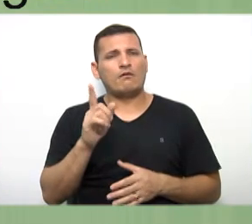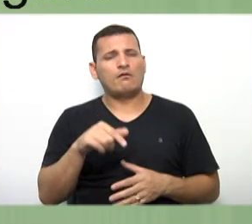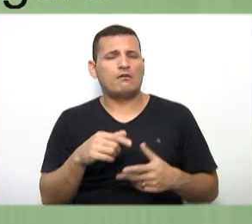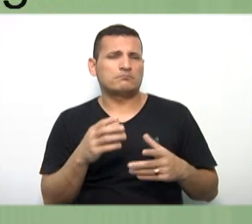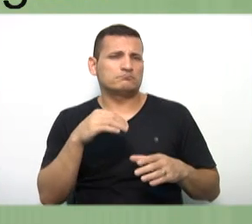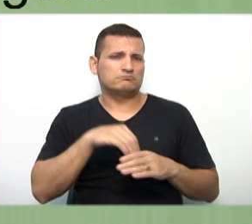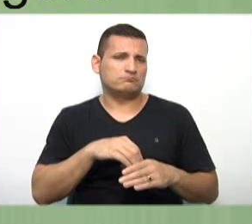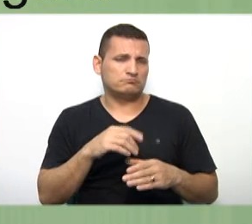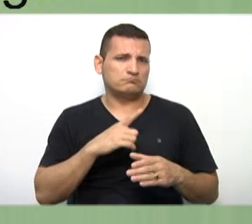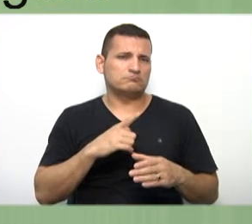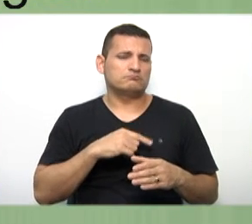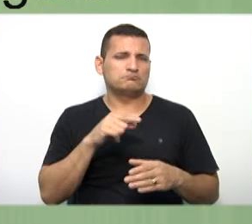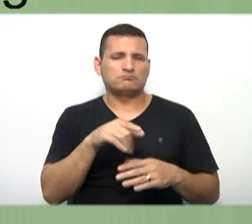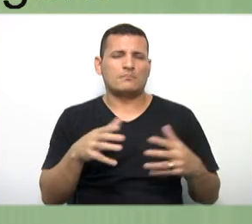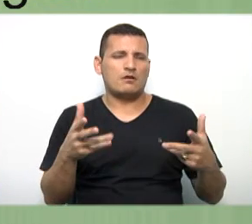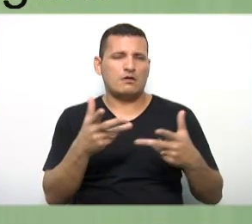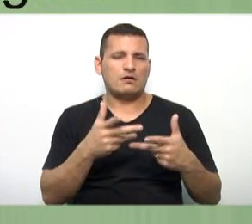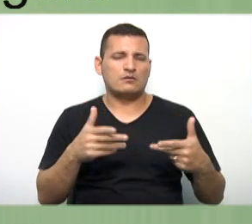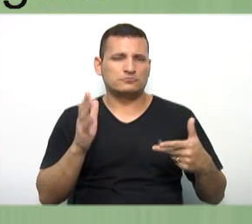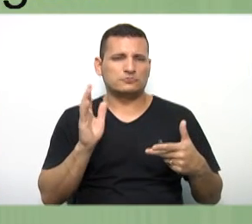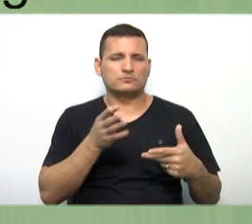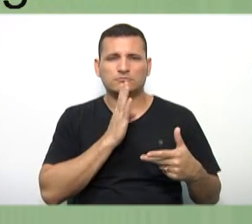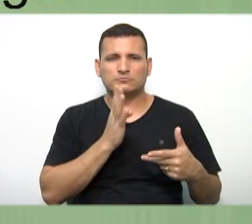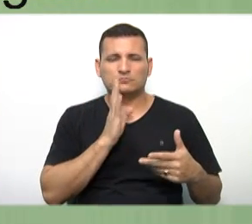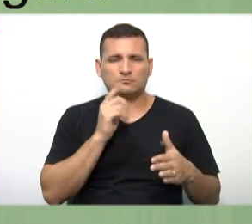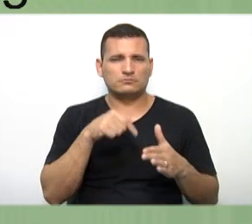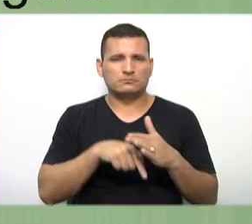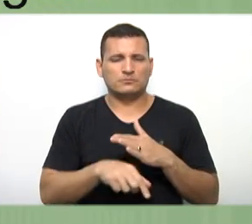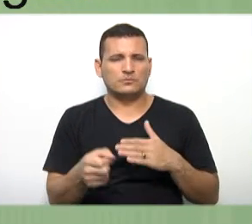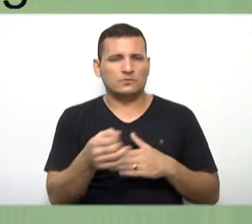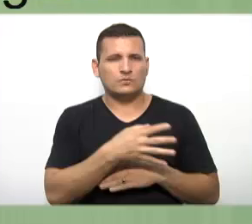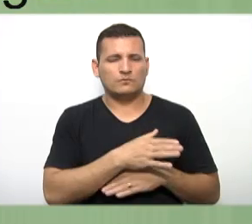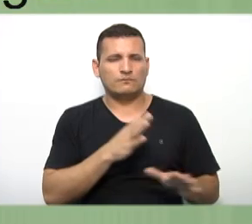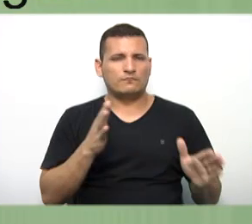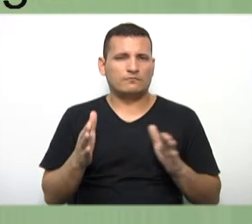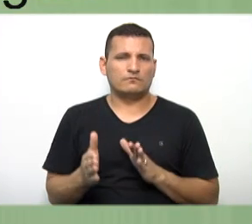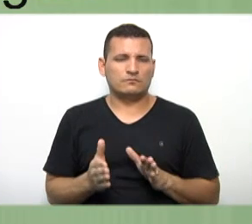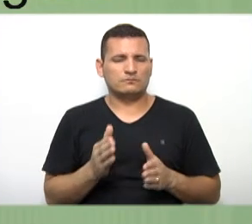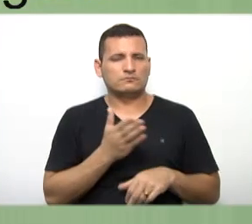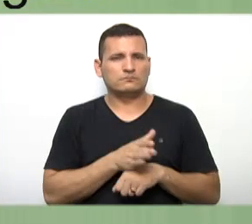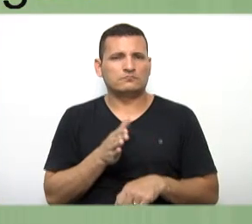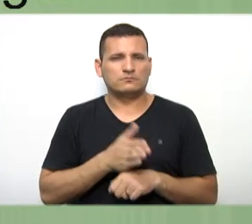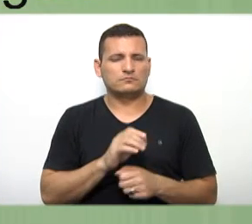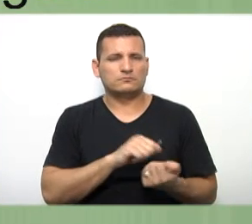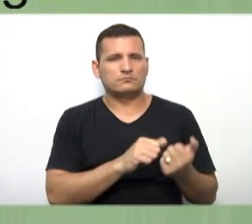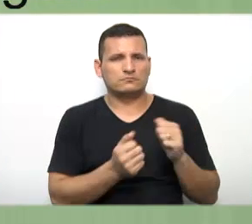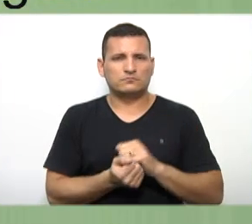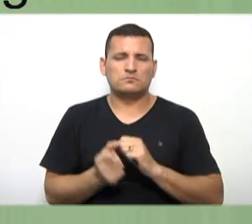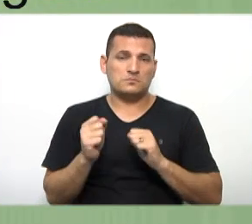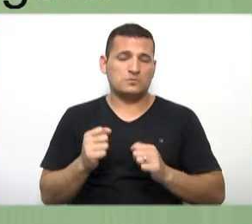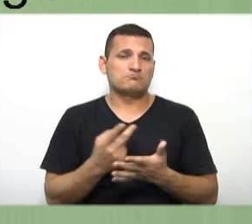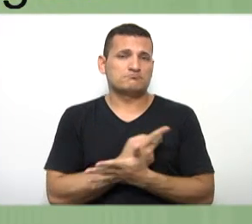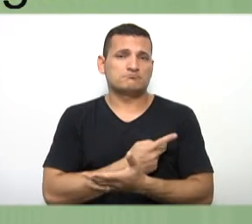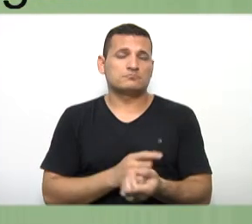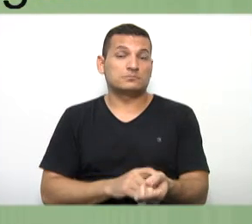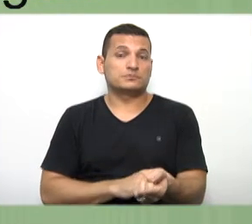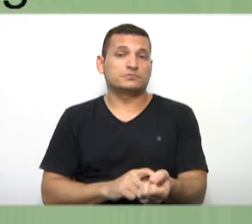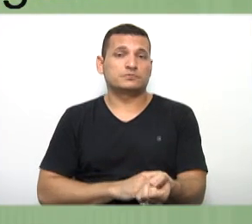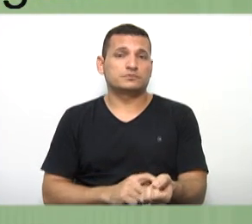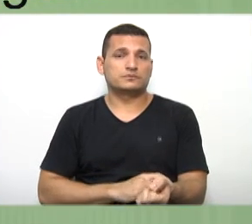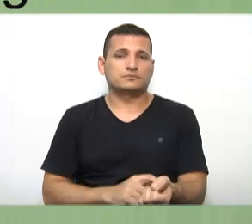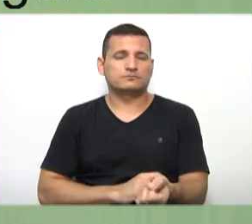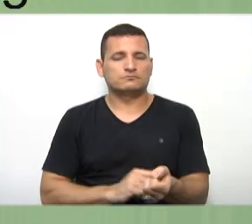dominam a técnica para uma nova fase de treinamento e adaptação que pode gerar uma tensão nervosa para